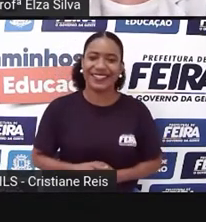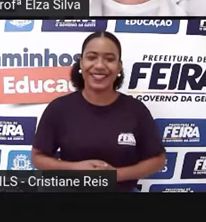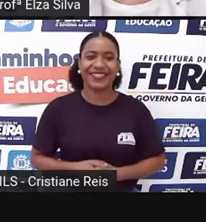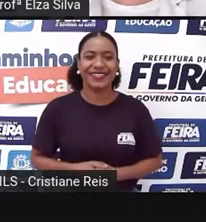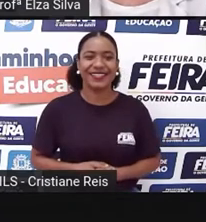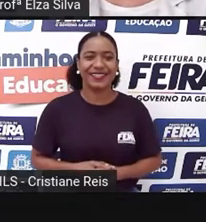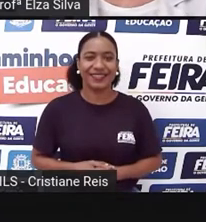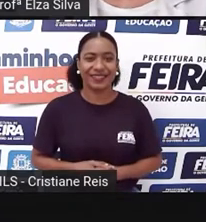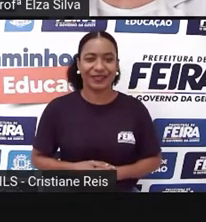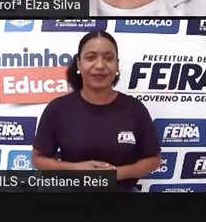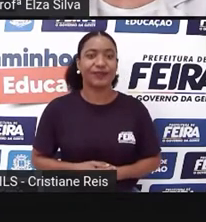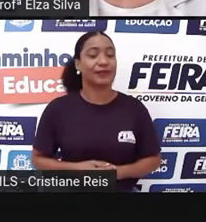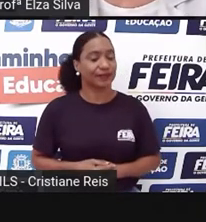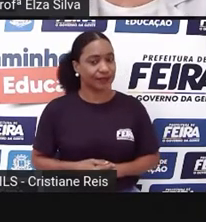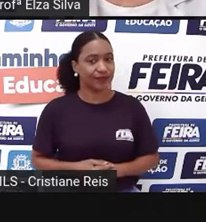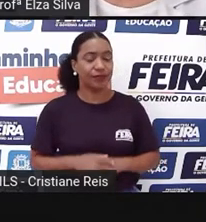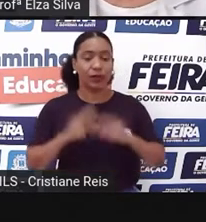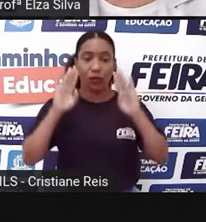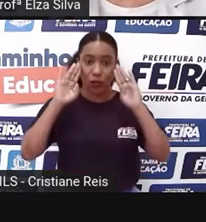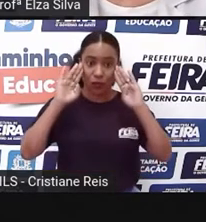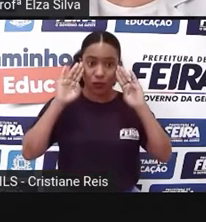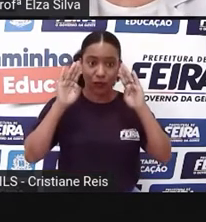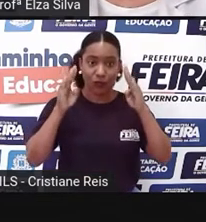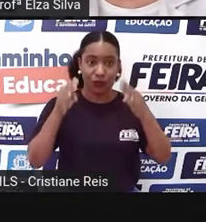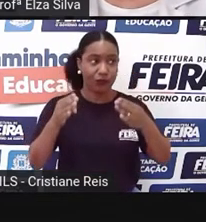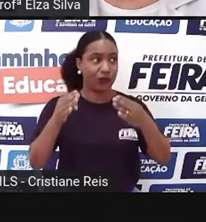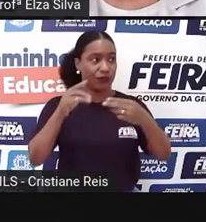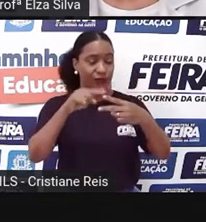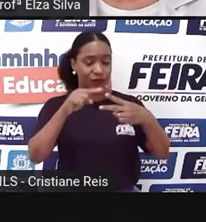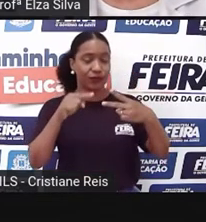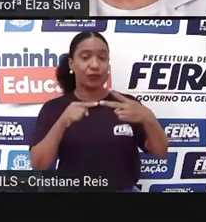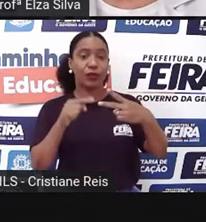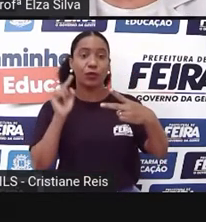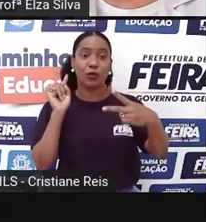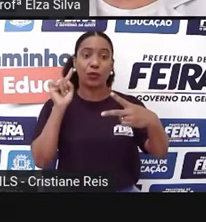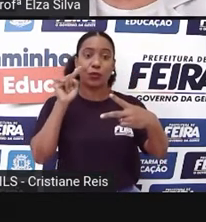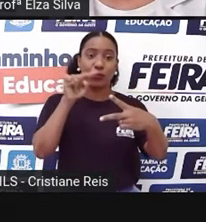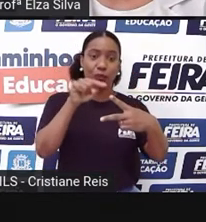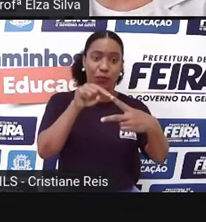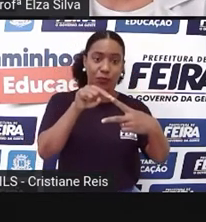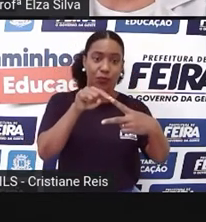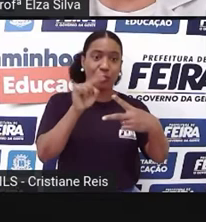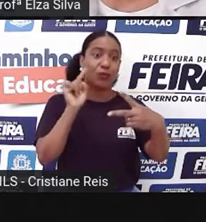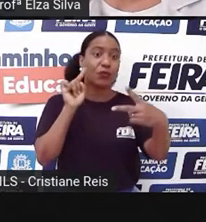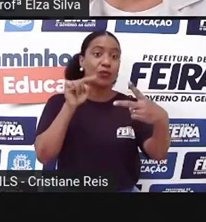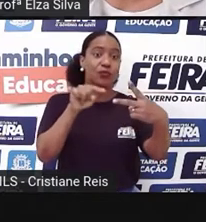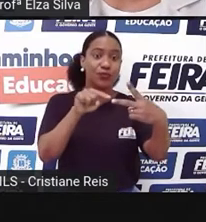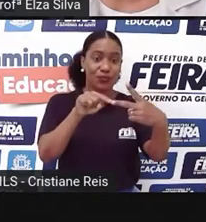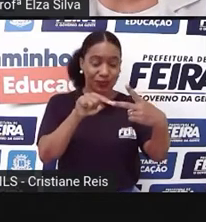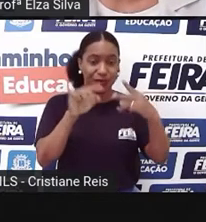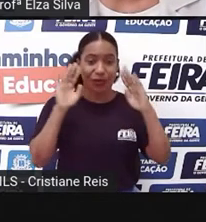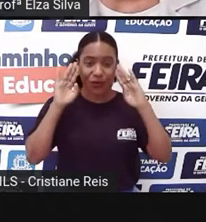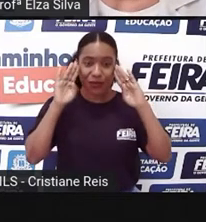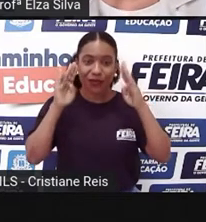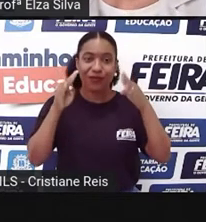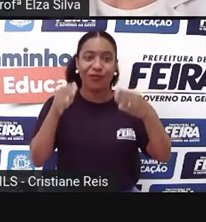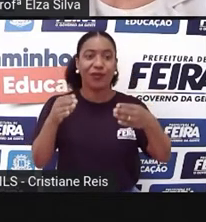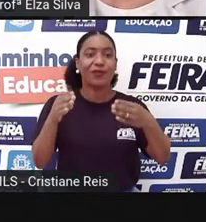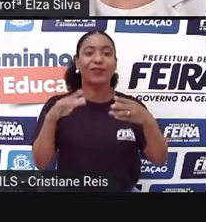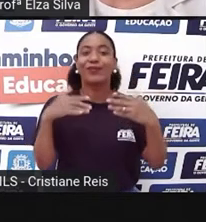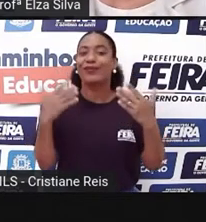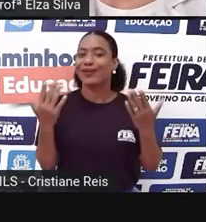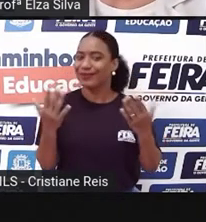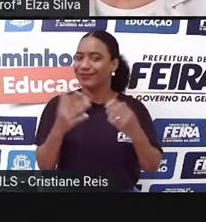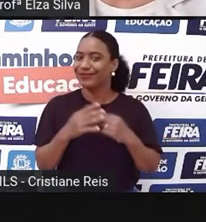What are you going to learn today? Né? Qual vai ser o objetivo, ou melhor, os objetivos em nossa aula de hoje? Nós